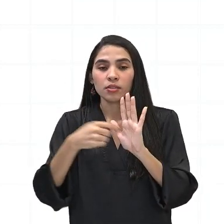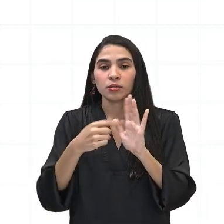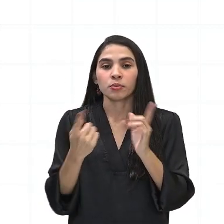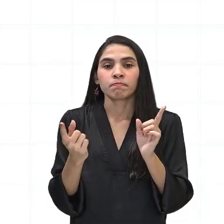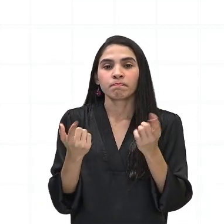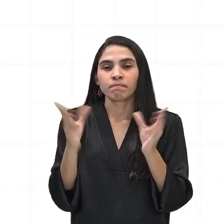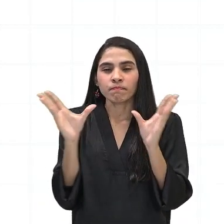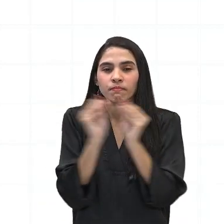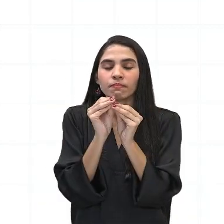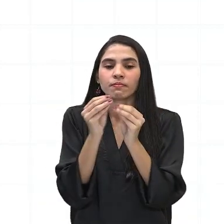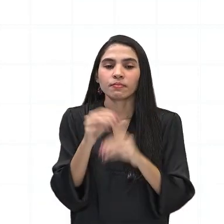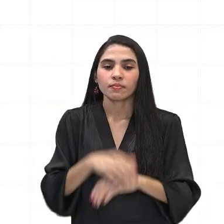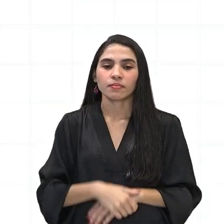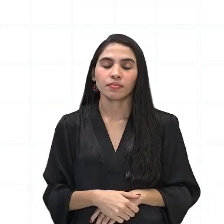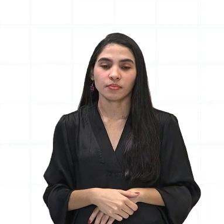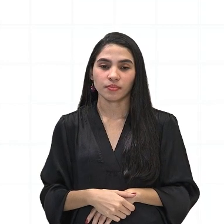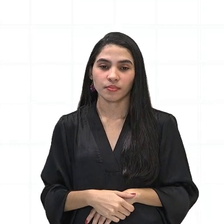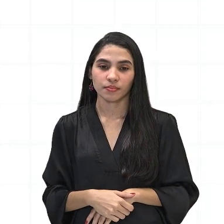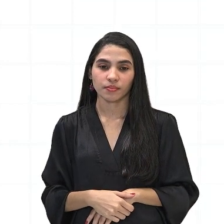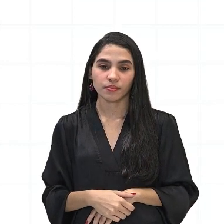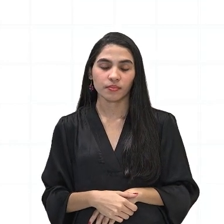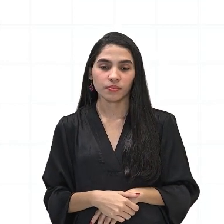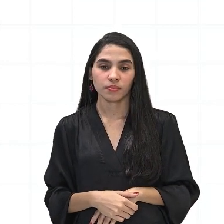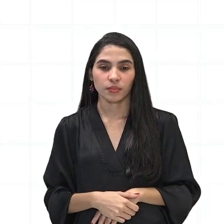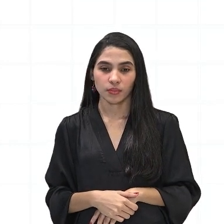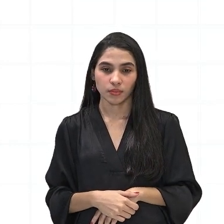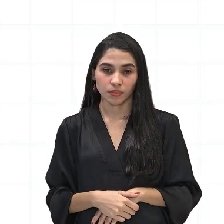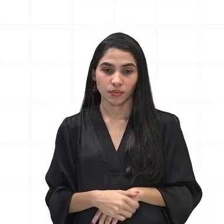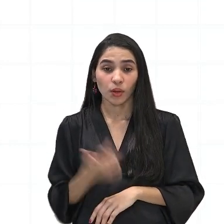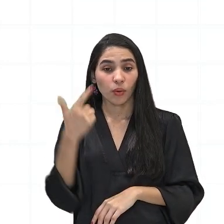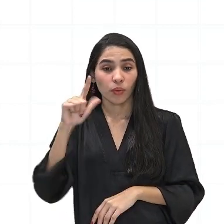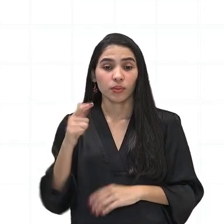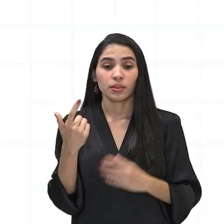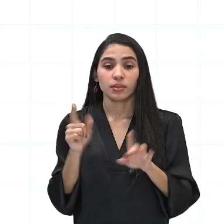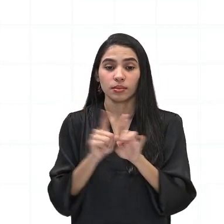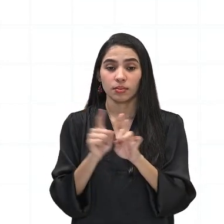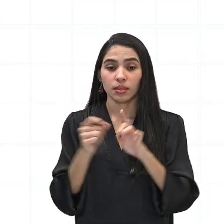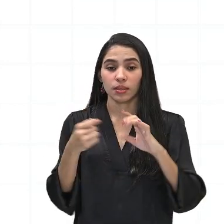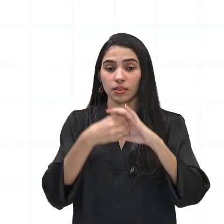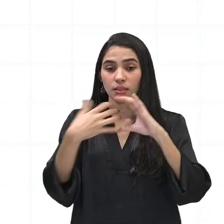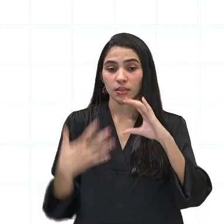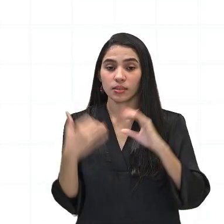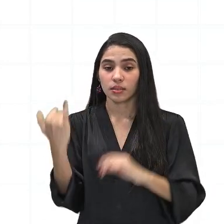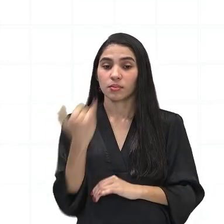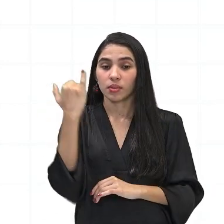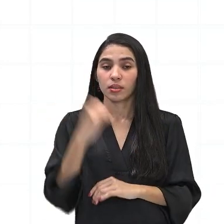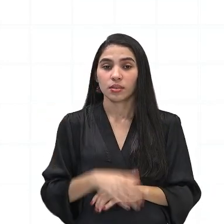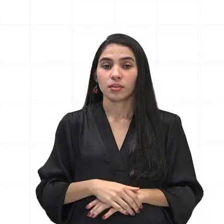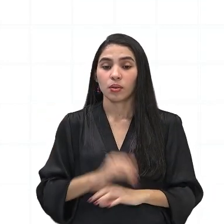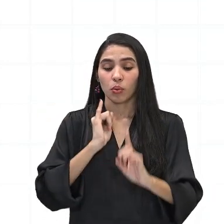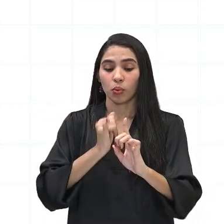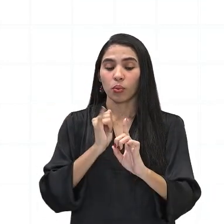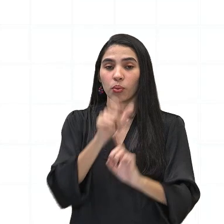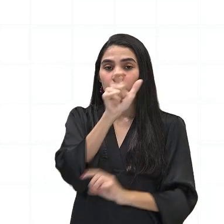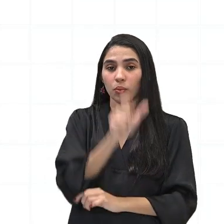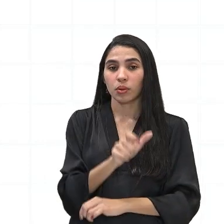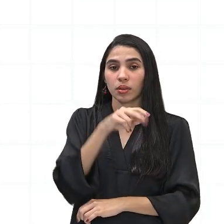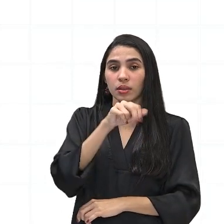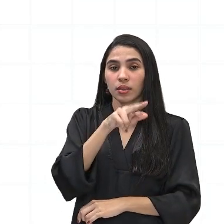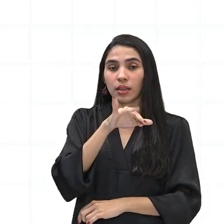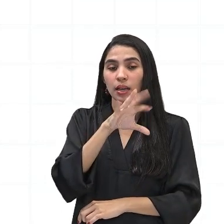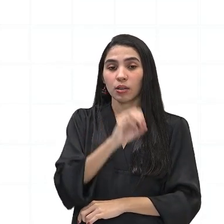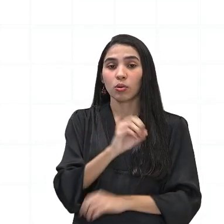gerar ali um processo reflexivo em quem lê aquela situação. Então, é justamente sobre uma situação